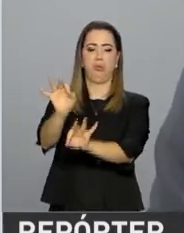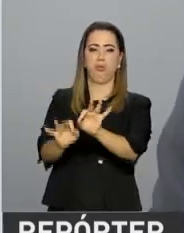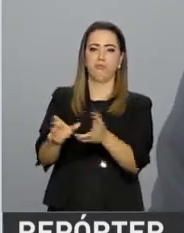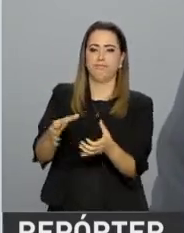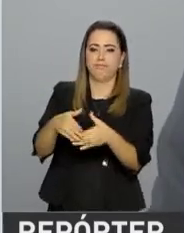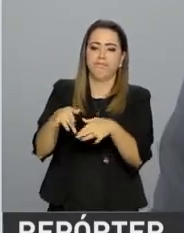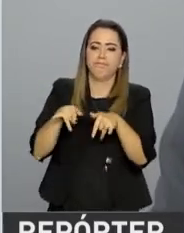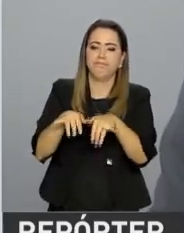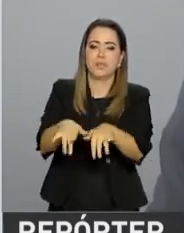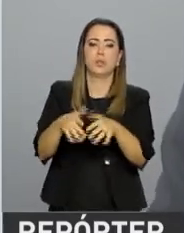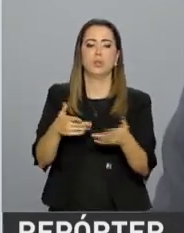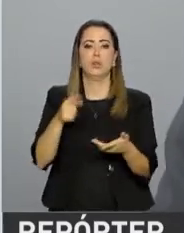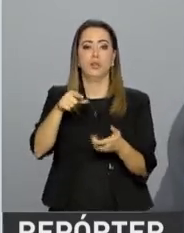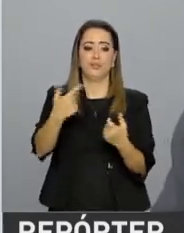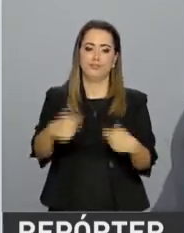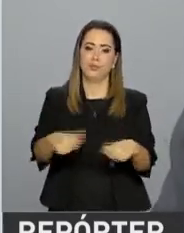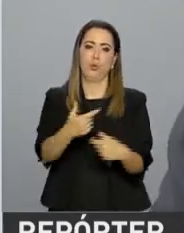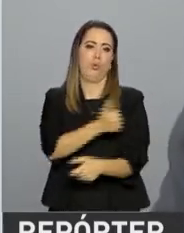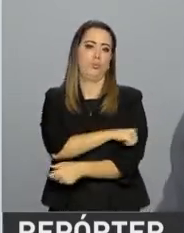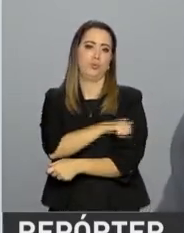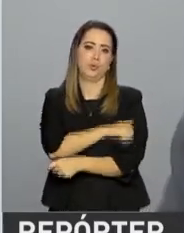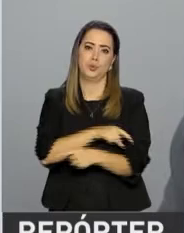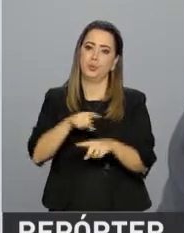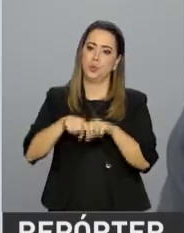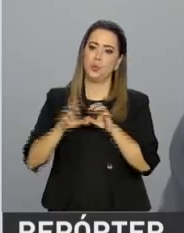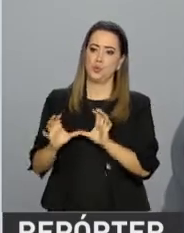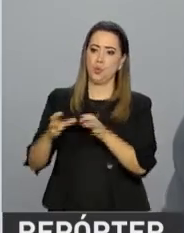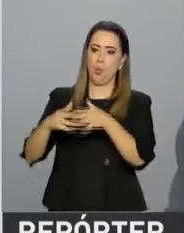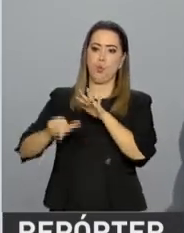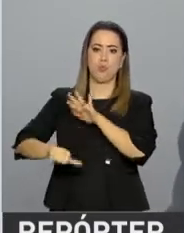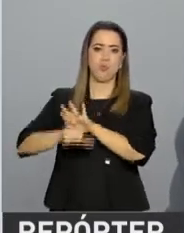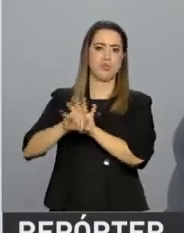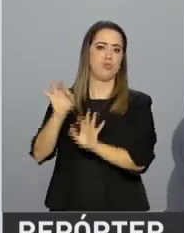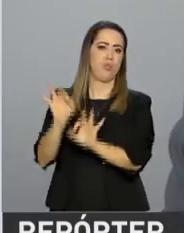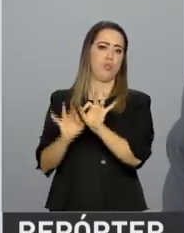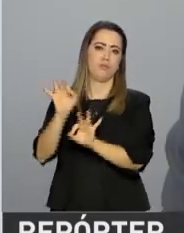instalou naquela cidade por força das organizações criminosas.